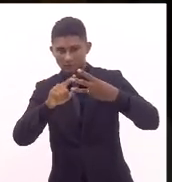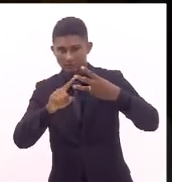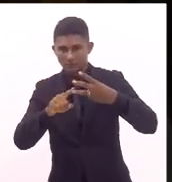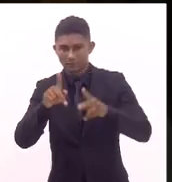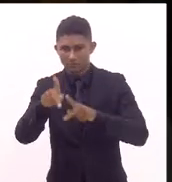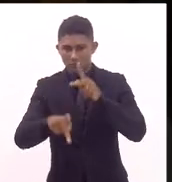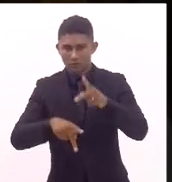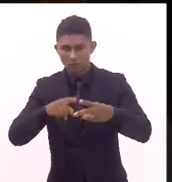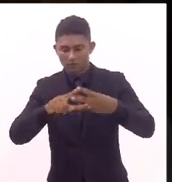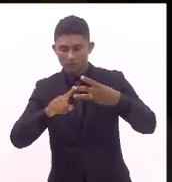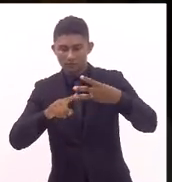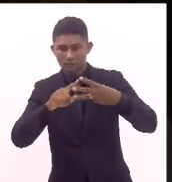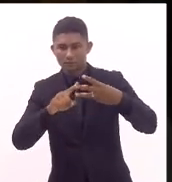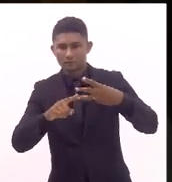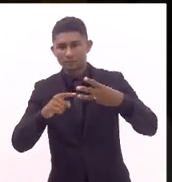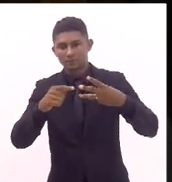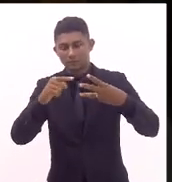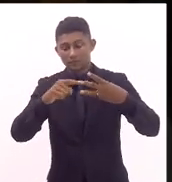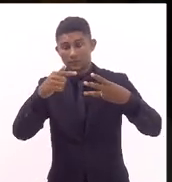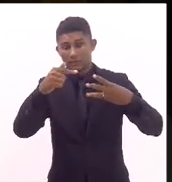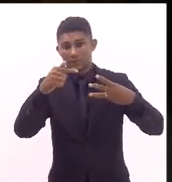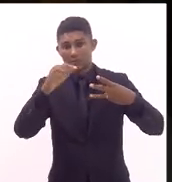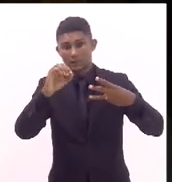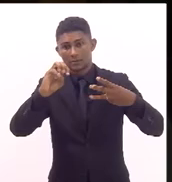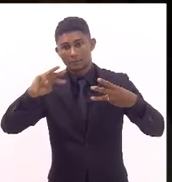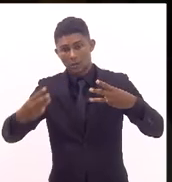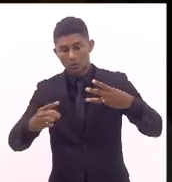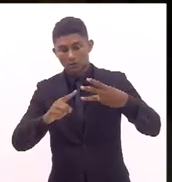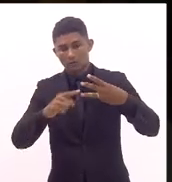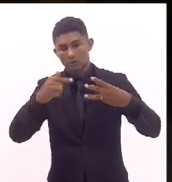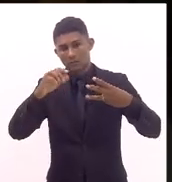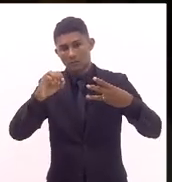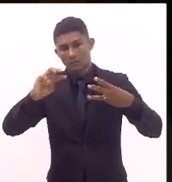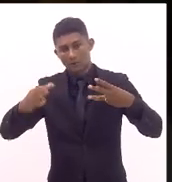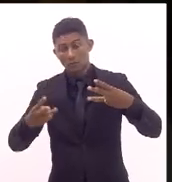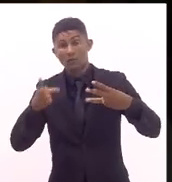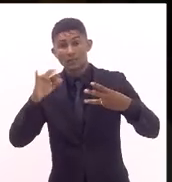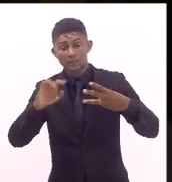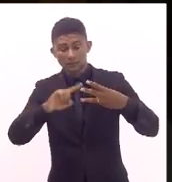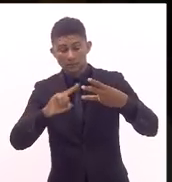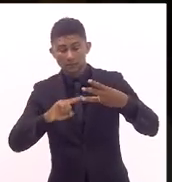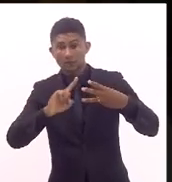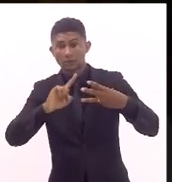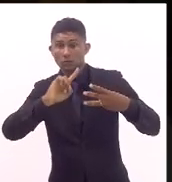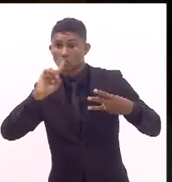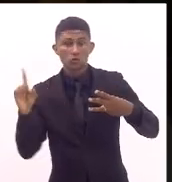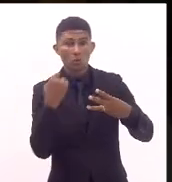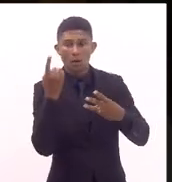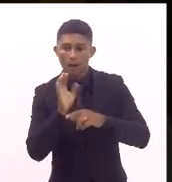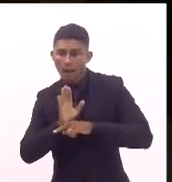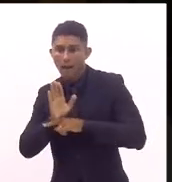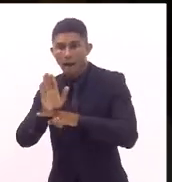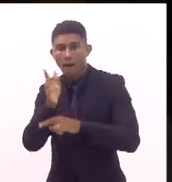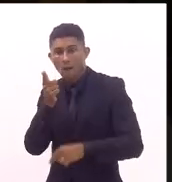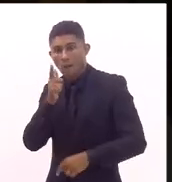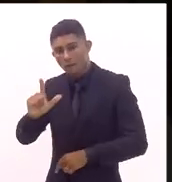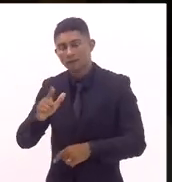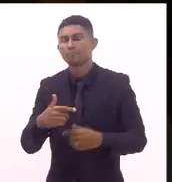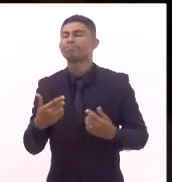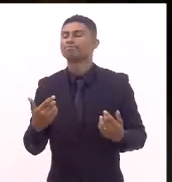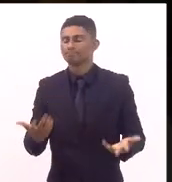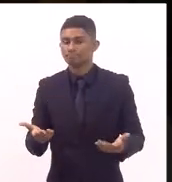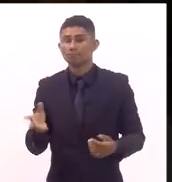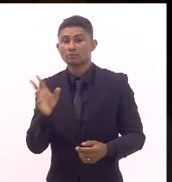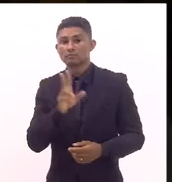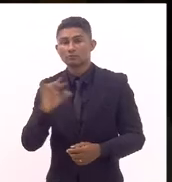pequenas são 70 milhões em cada uma e se isso acontecer meus amigos e minhas amigas nós vamos